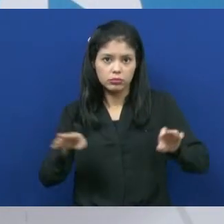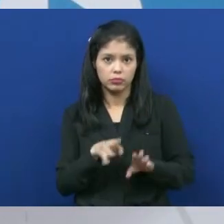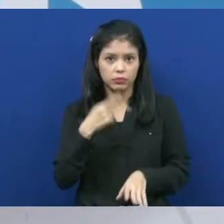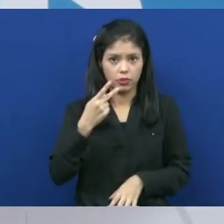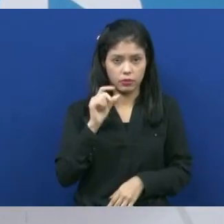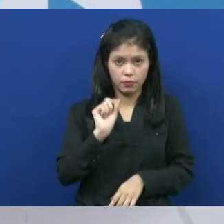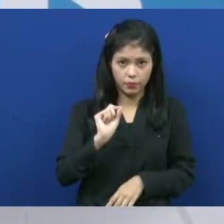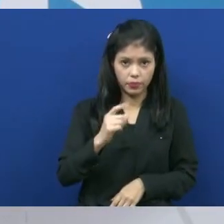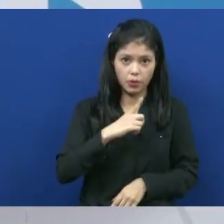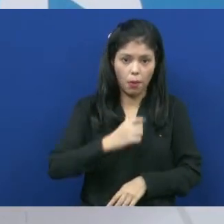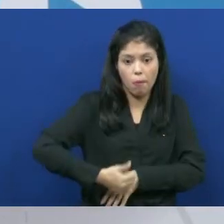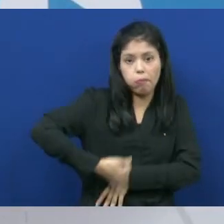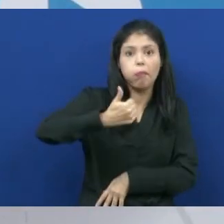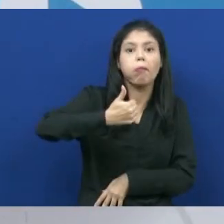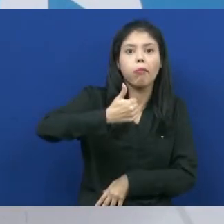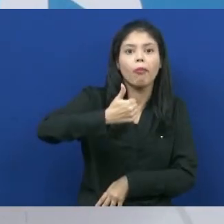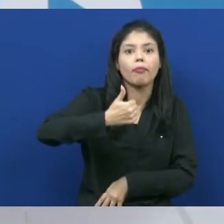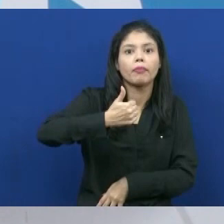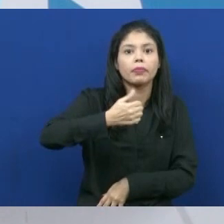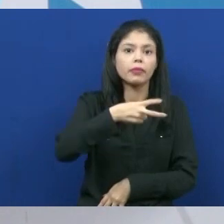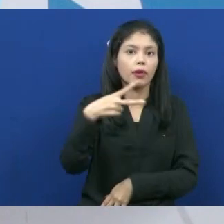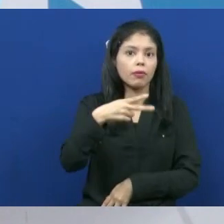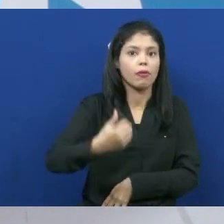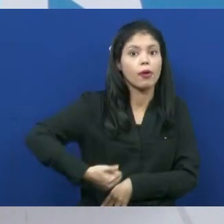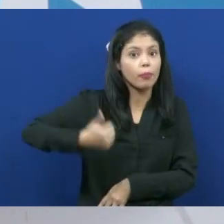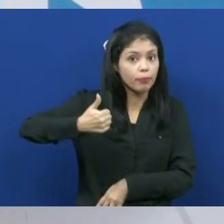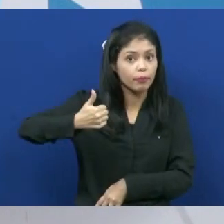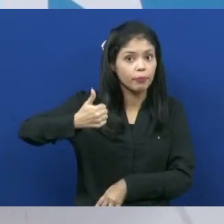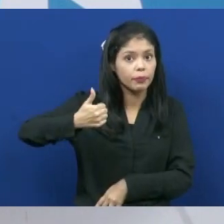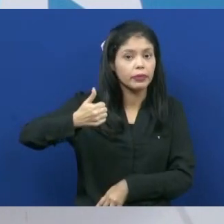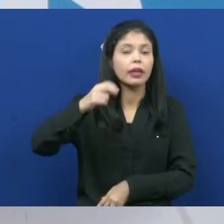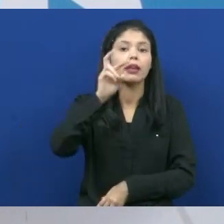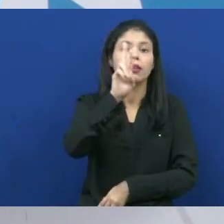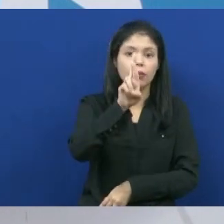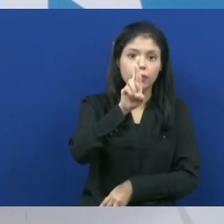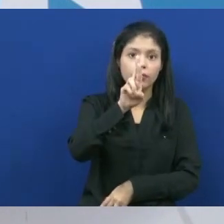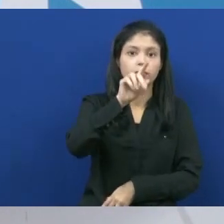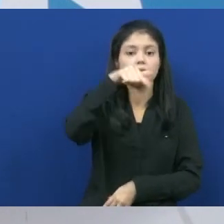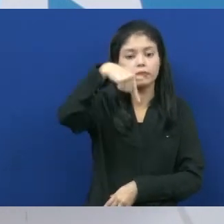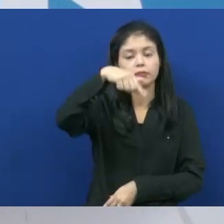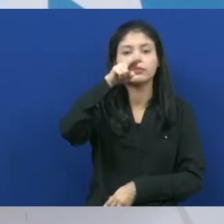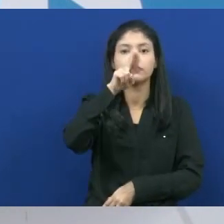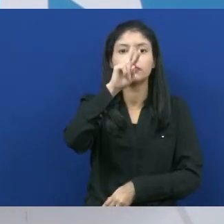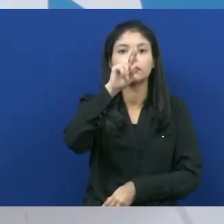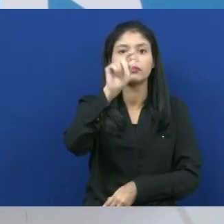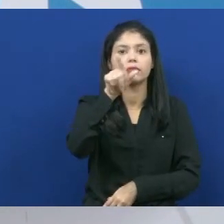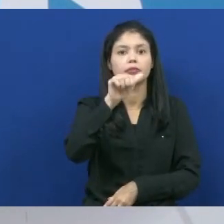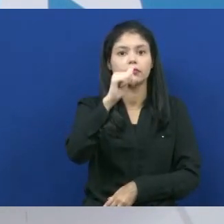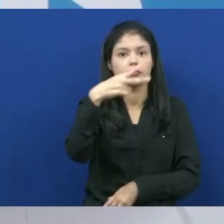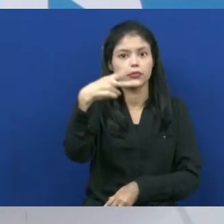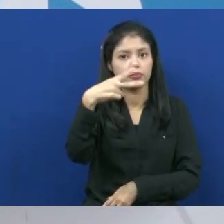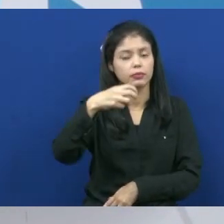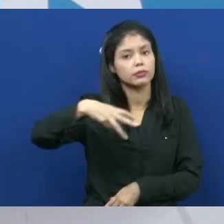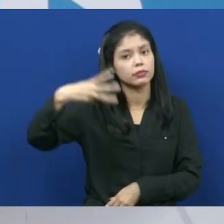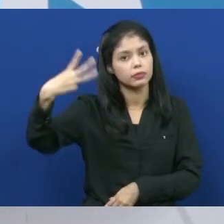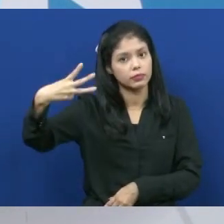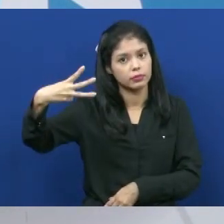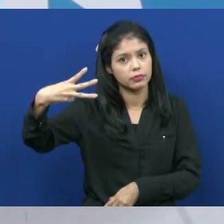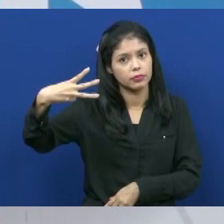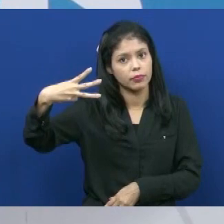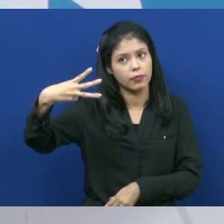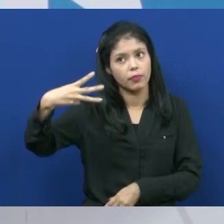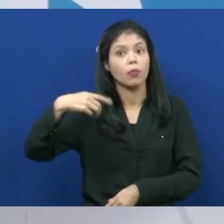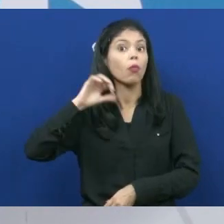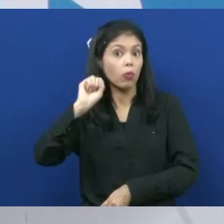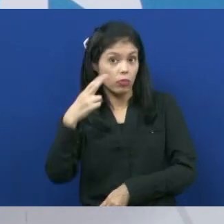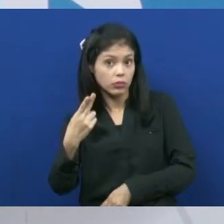que o primeiro termo dessa sequência é igual a 1 e a razão dessa sequência é igual a 3. Ou seja, já sei que essa